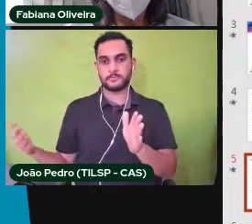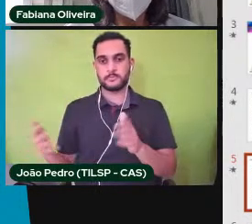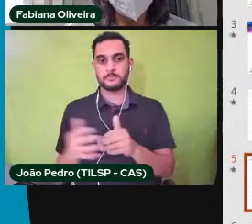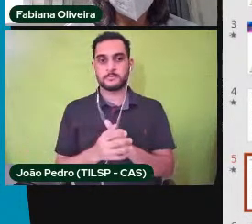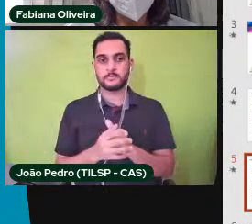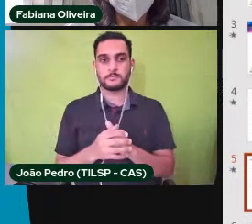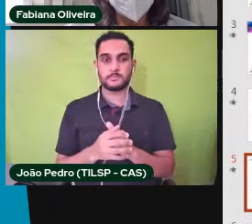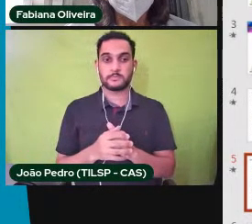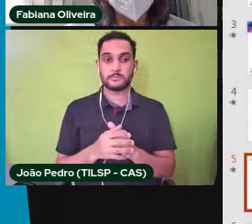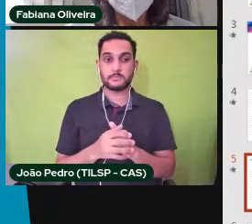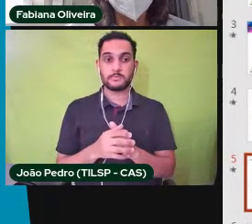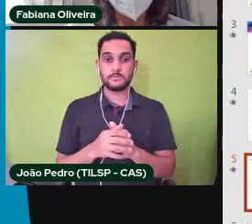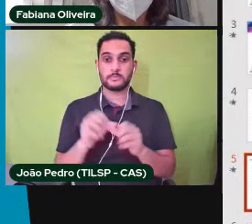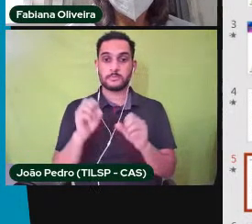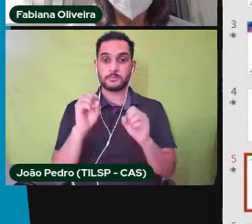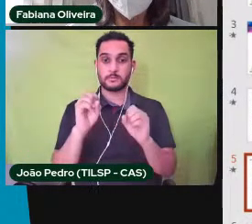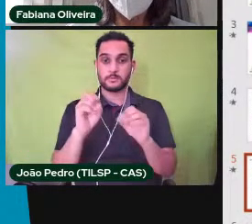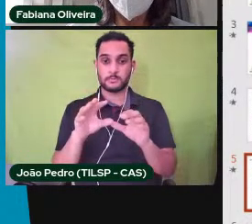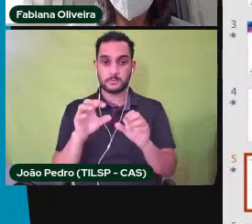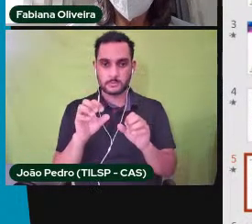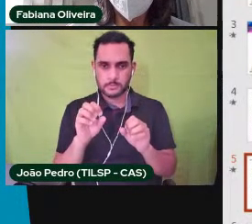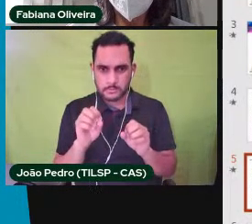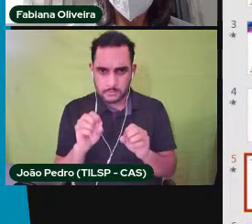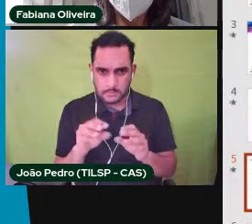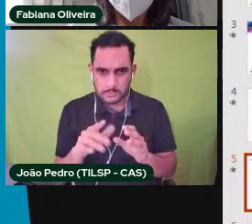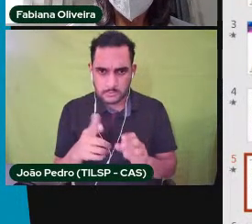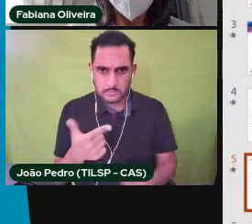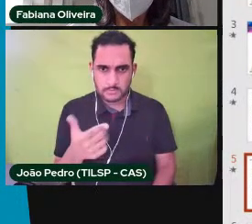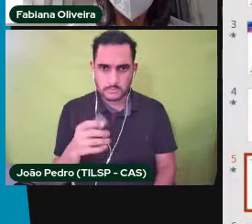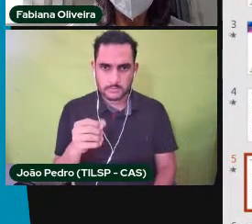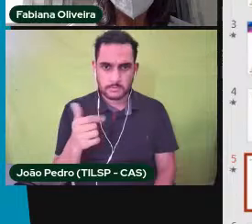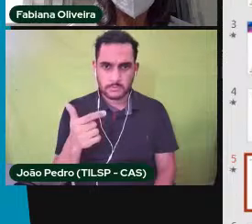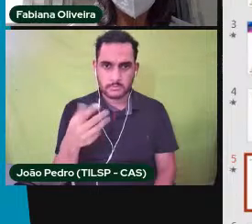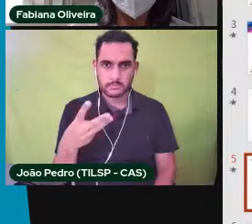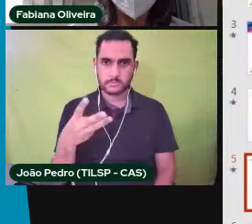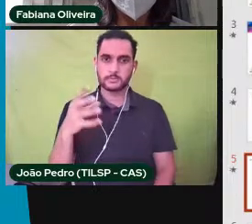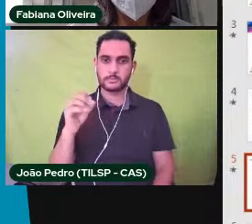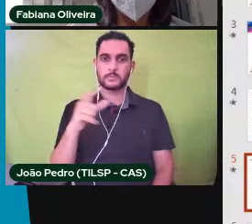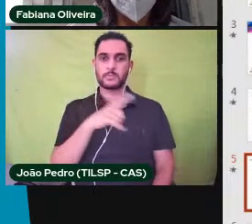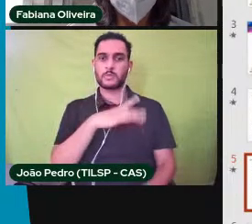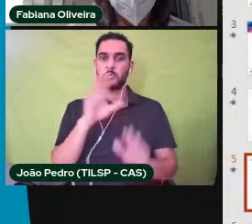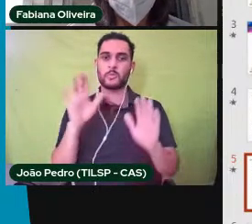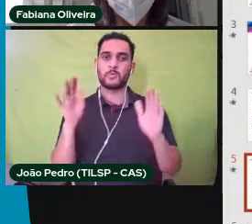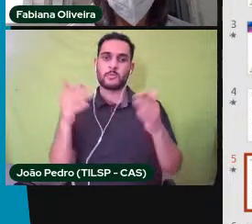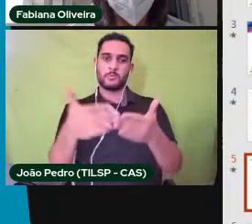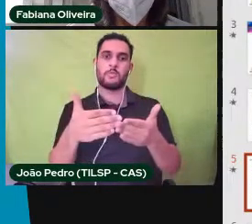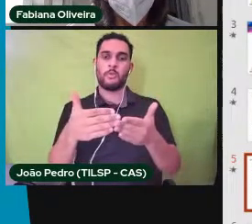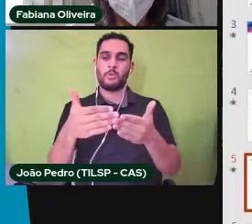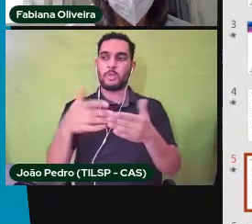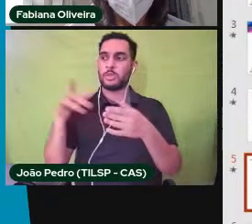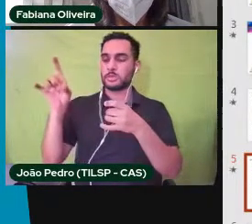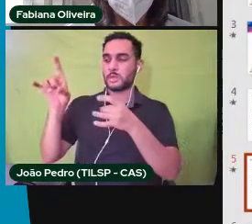A Educação 2030 traz um foco especial de não deixar ninguém para trás.